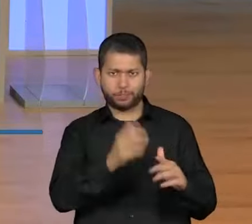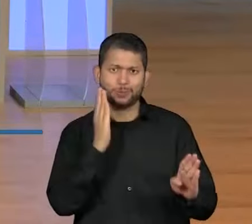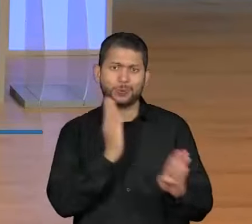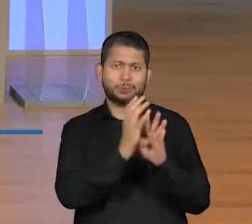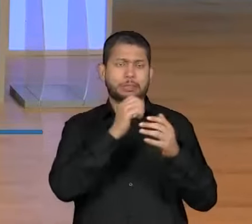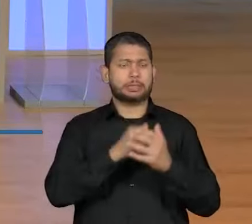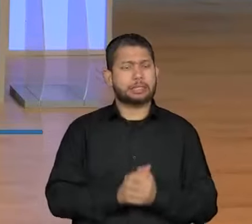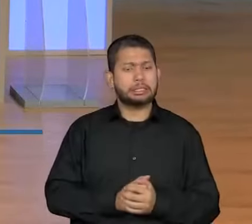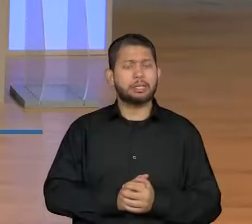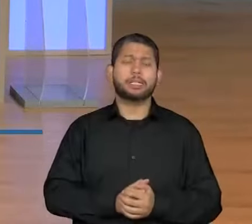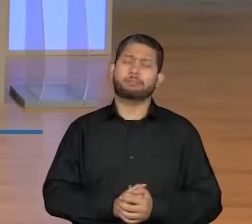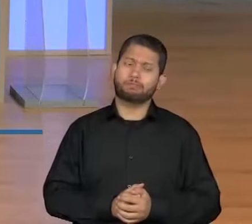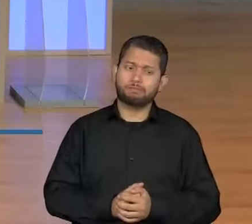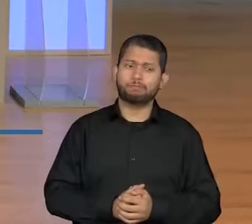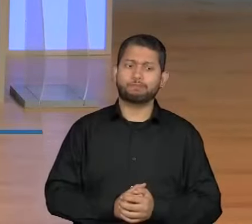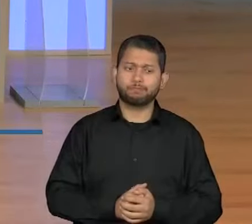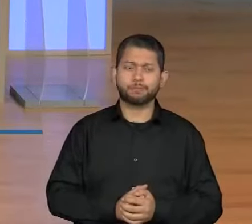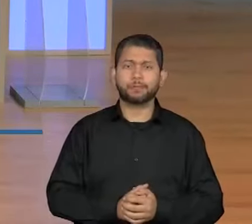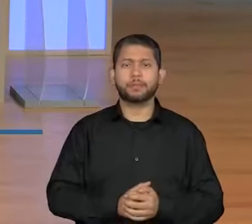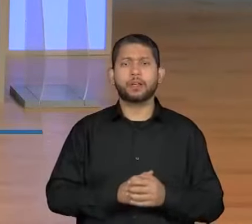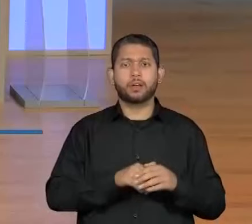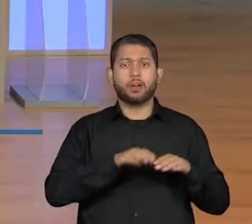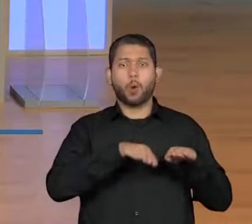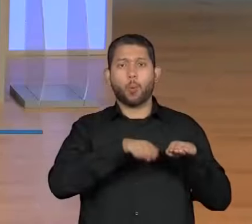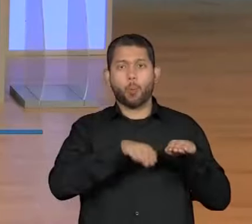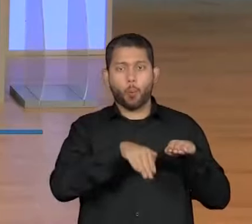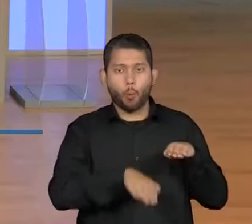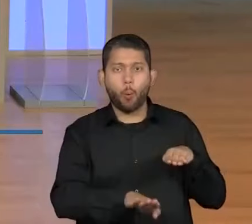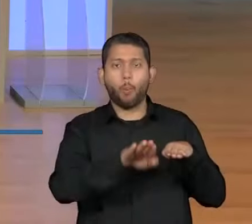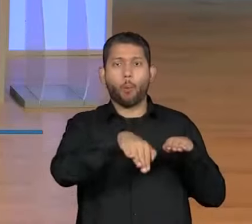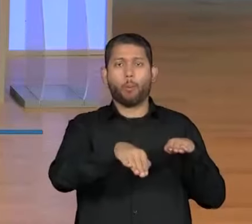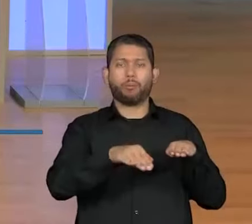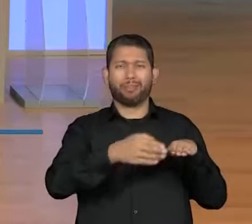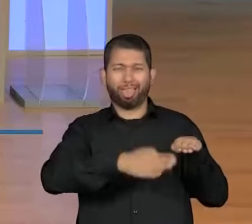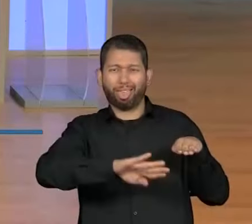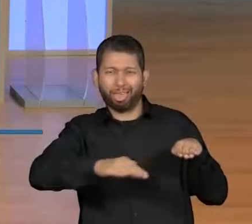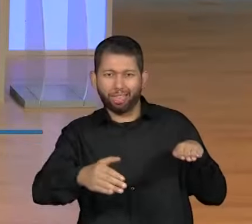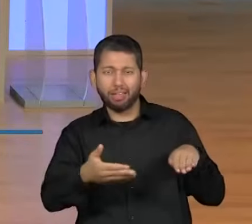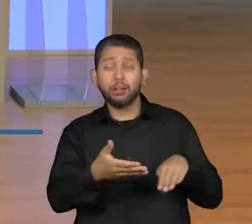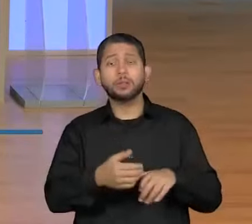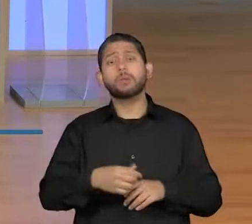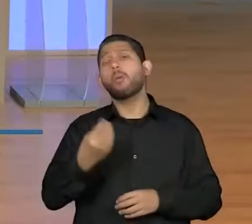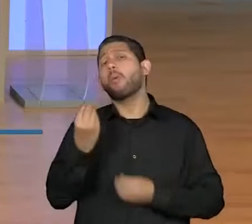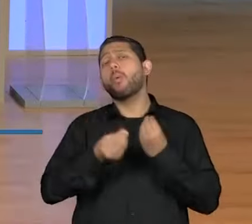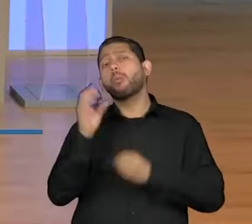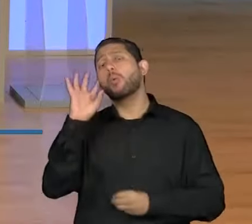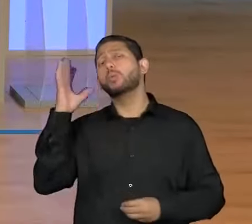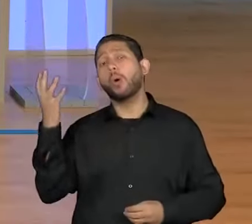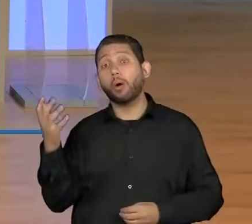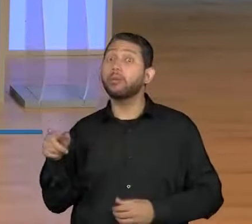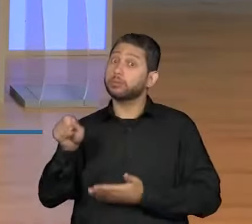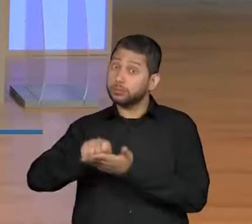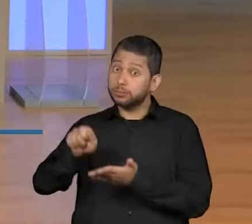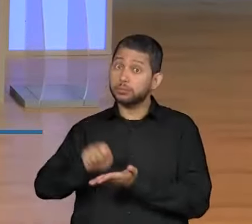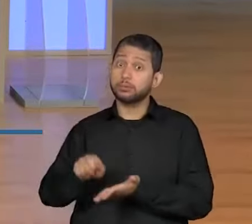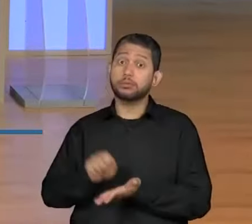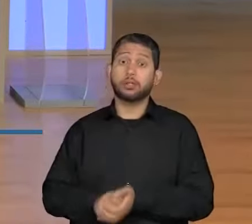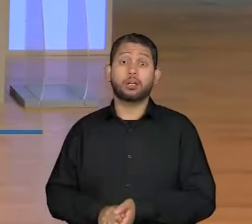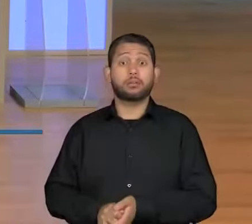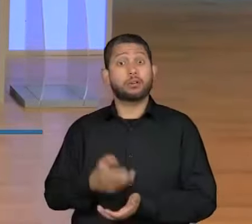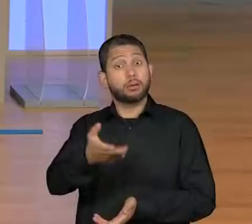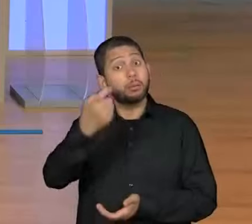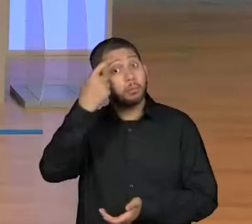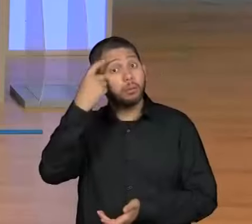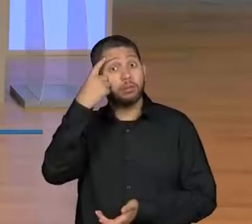possíveis soluções. Já pensou se você dá aí uma solução tão bacana para resolver esse problema, que, de repente, os